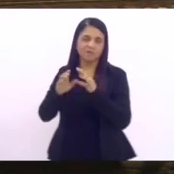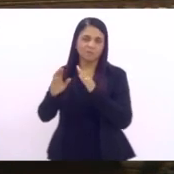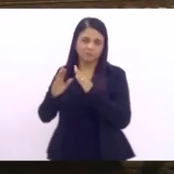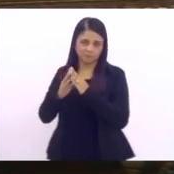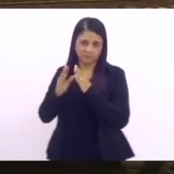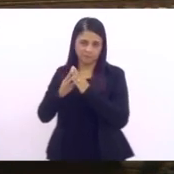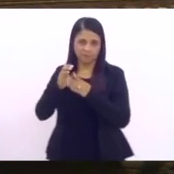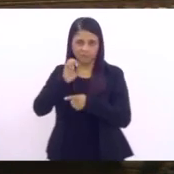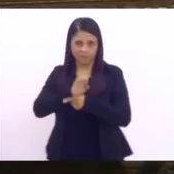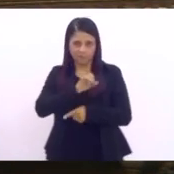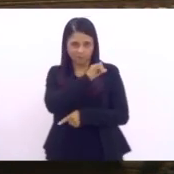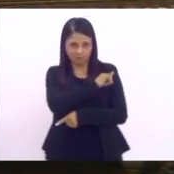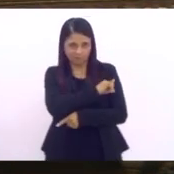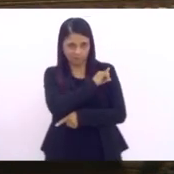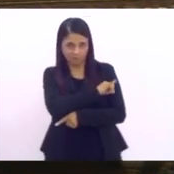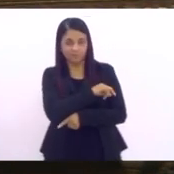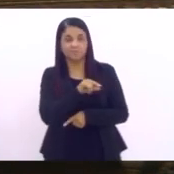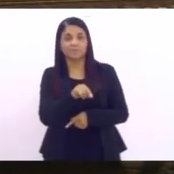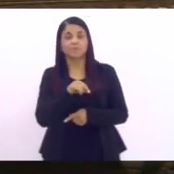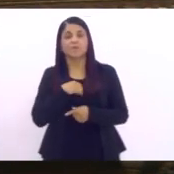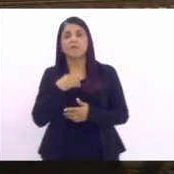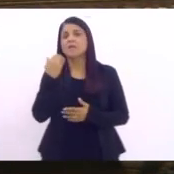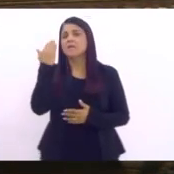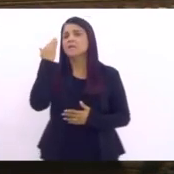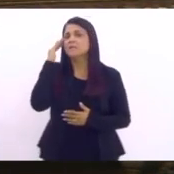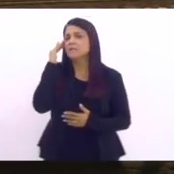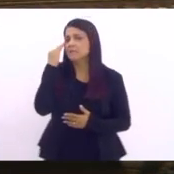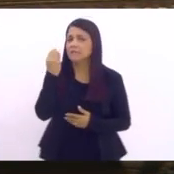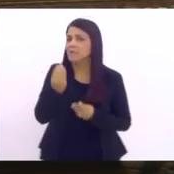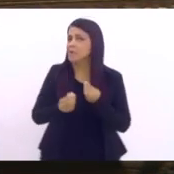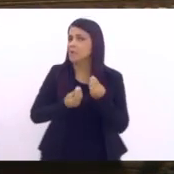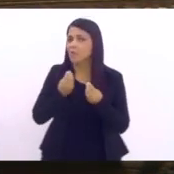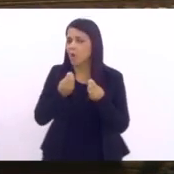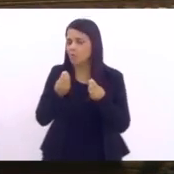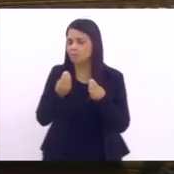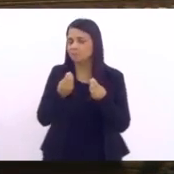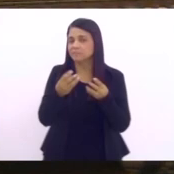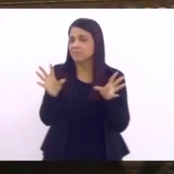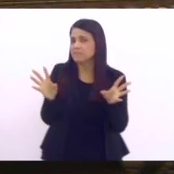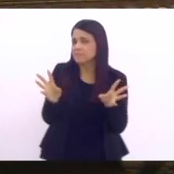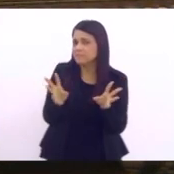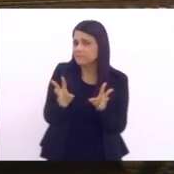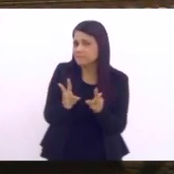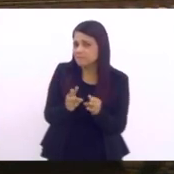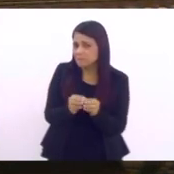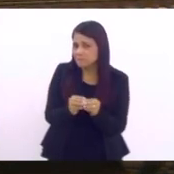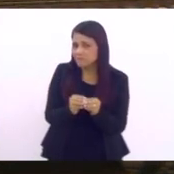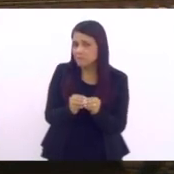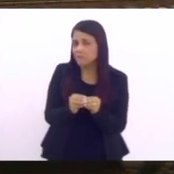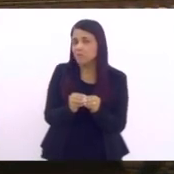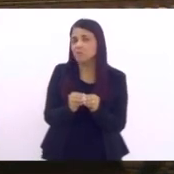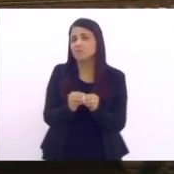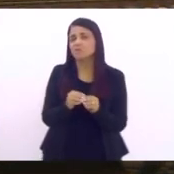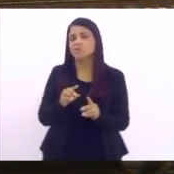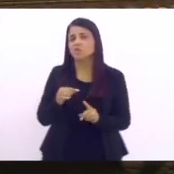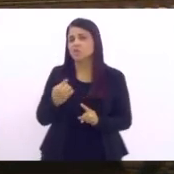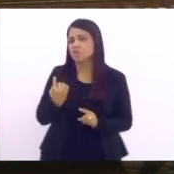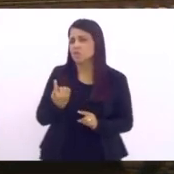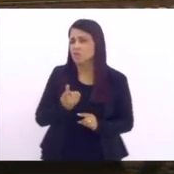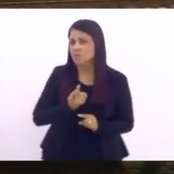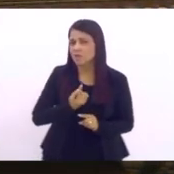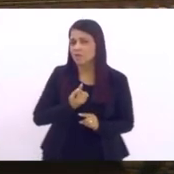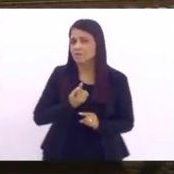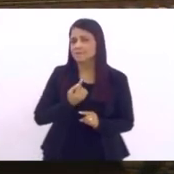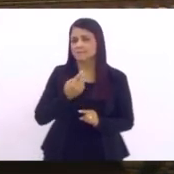possa entender e exemplificar, se nós, com 350 milhões